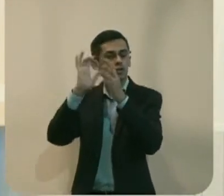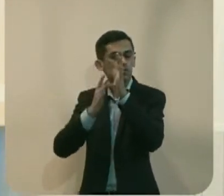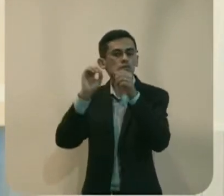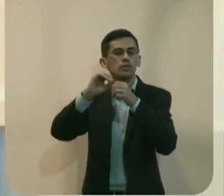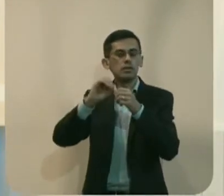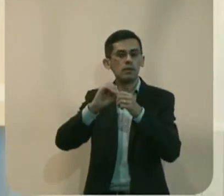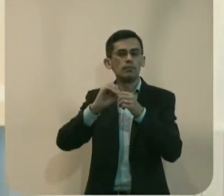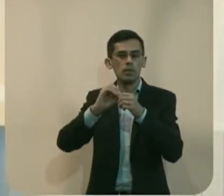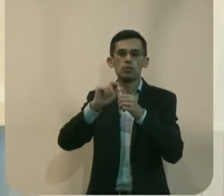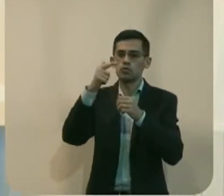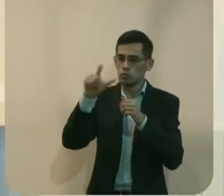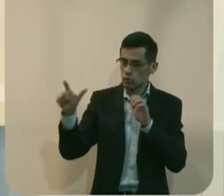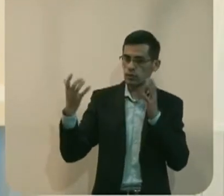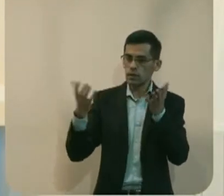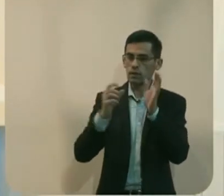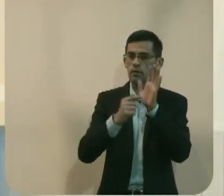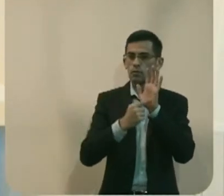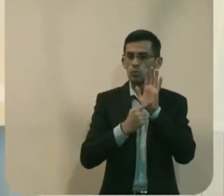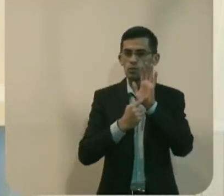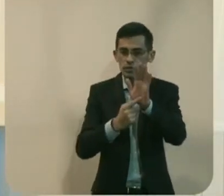recomendar porque eu acho que esse livro